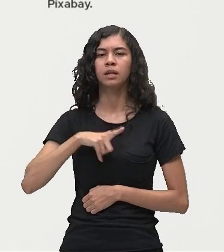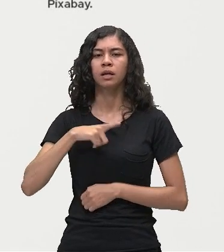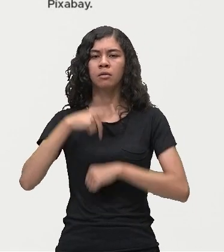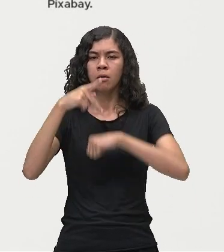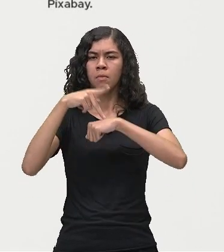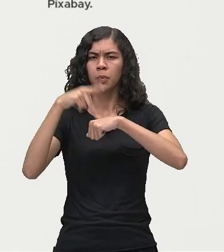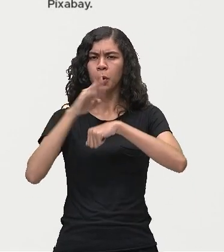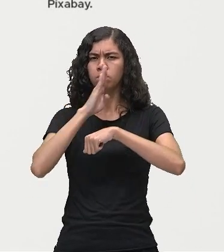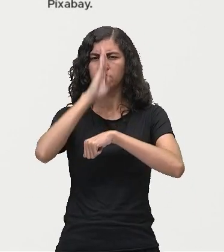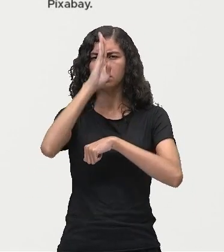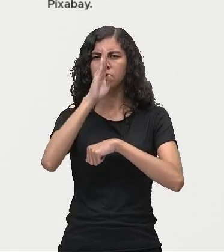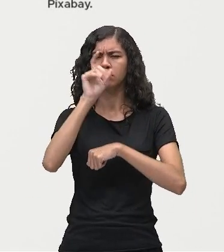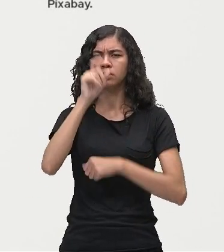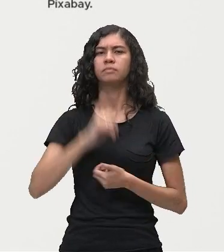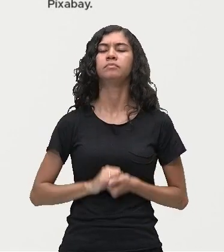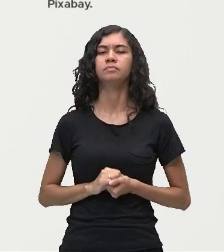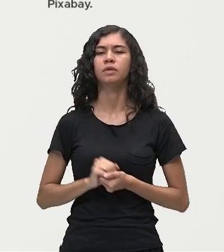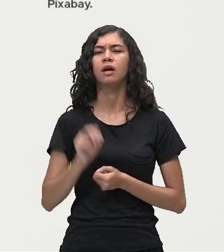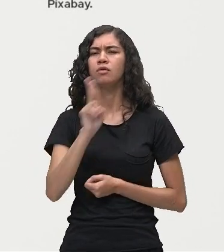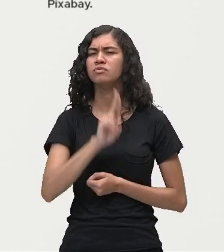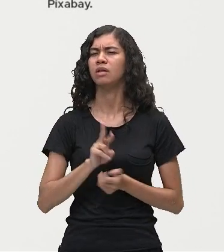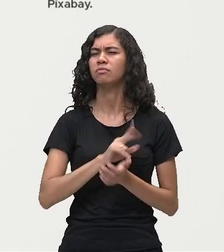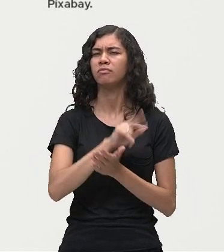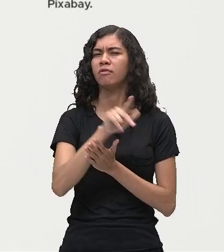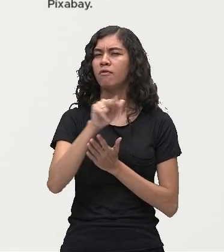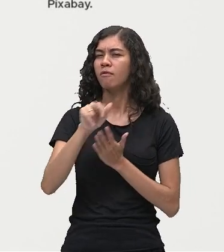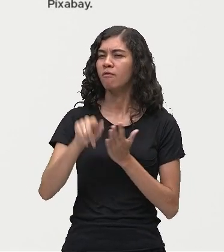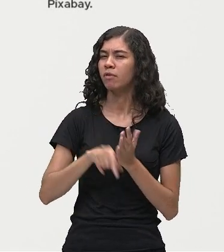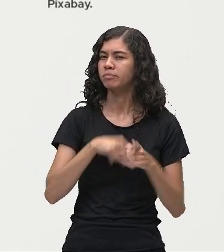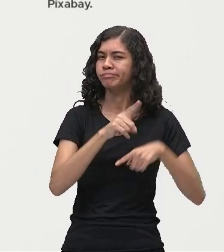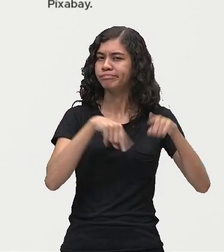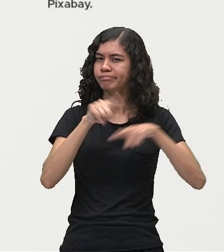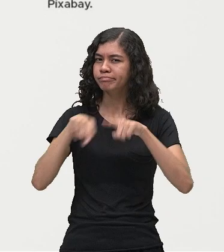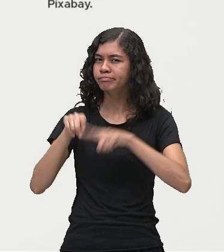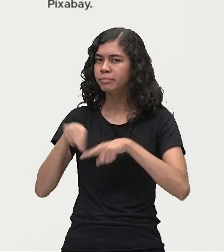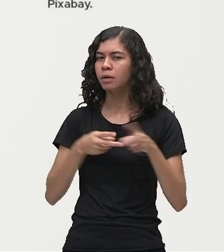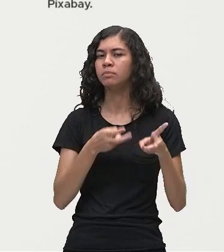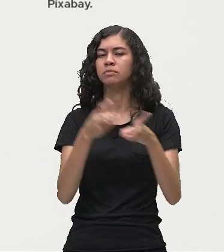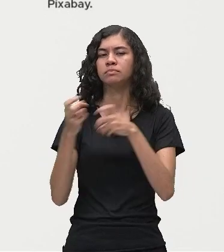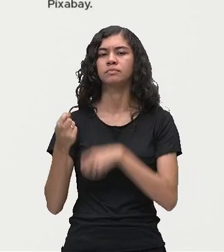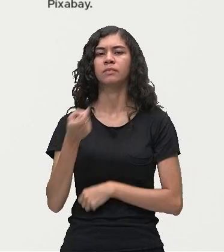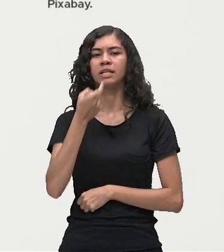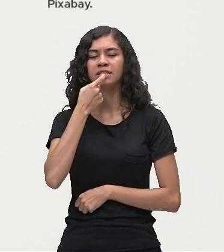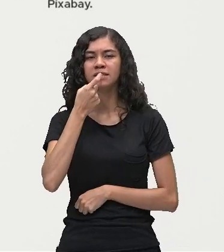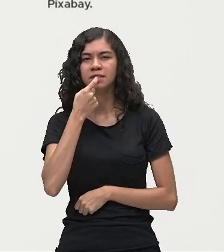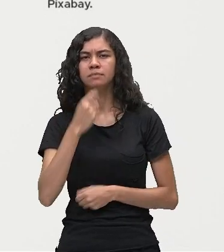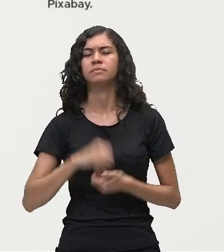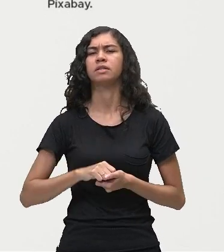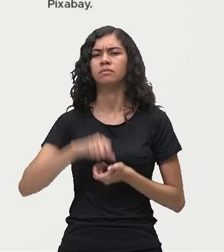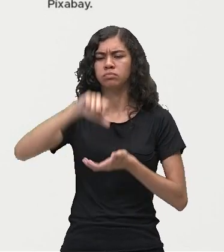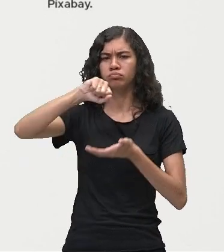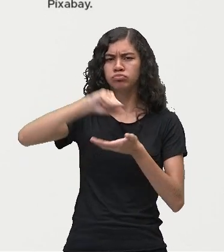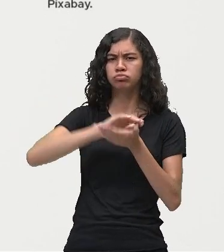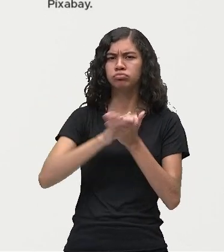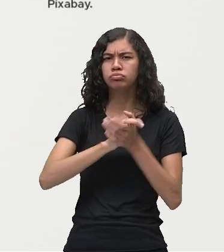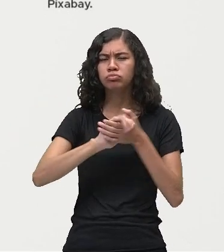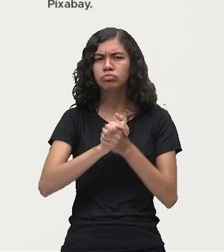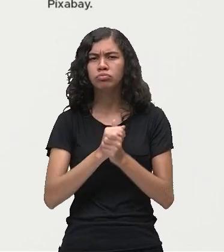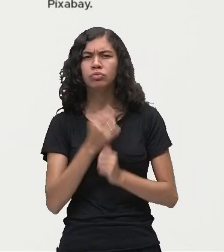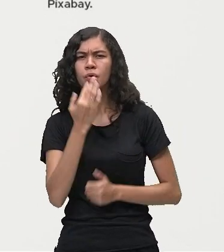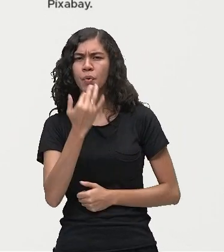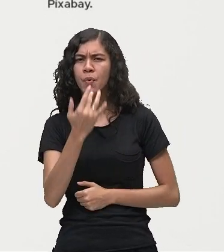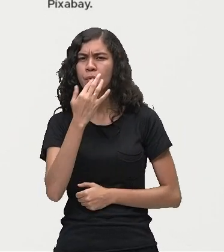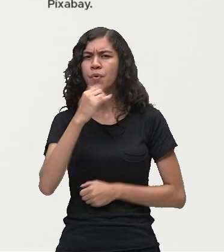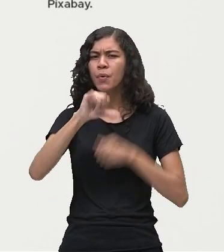ele é utilizado aí em diversas situações. Plástico, detergente, corante, medicamento,